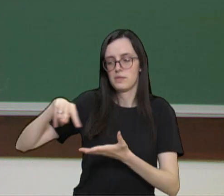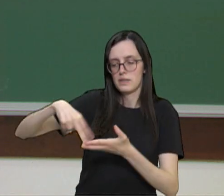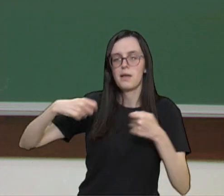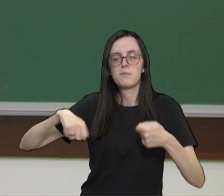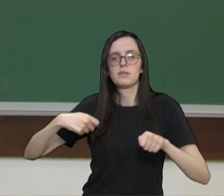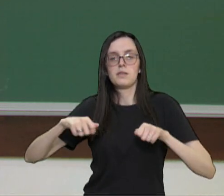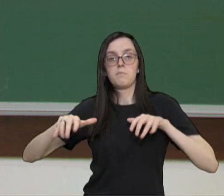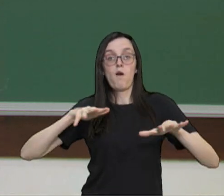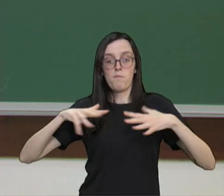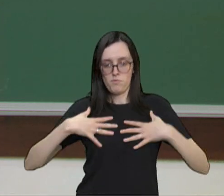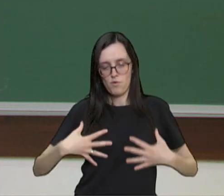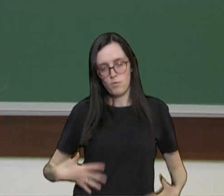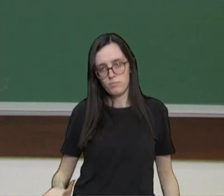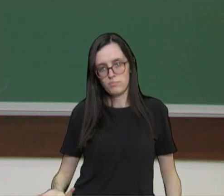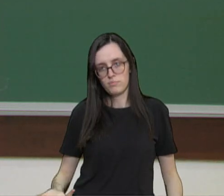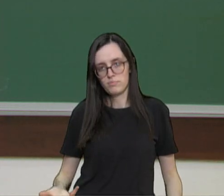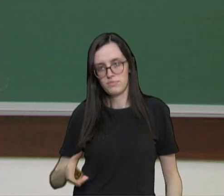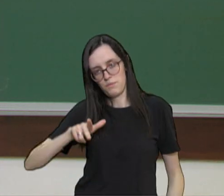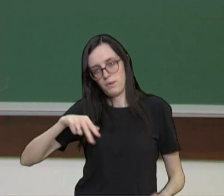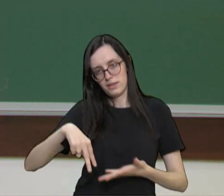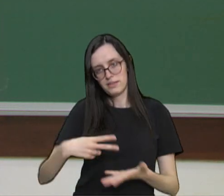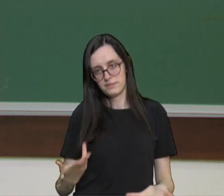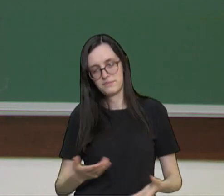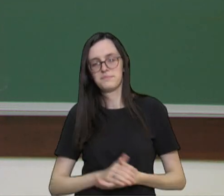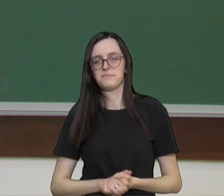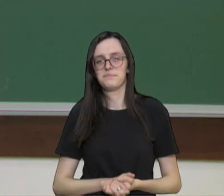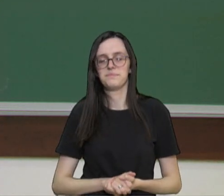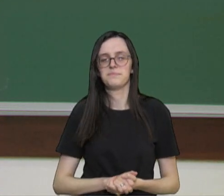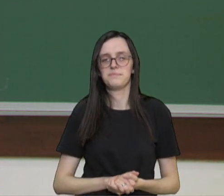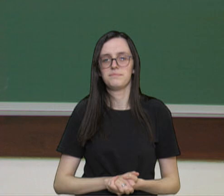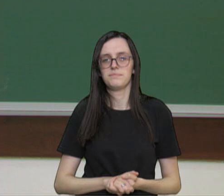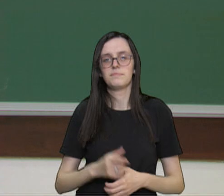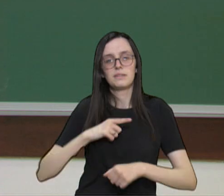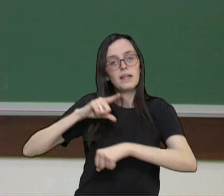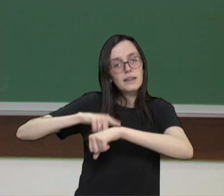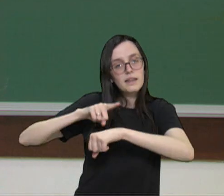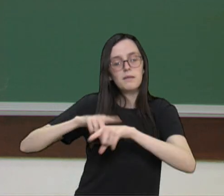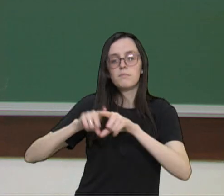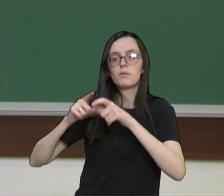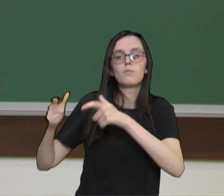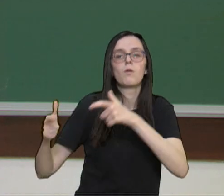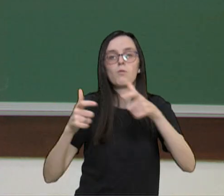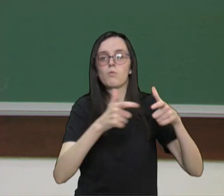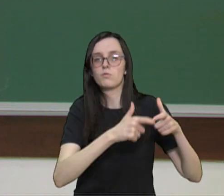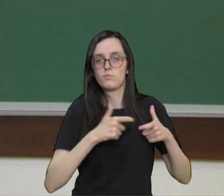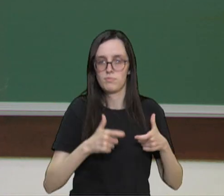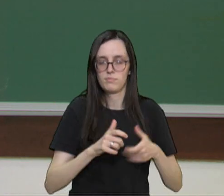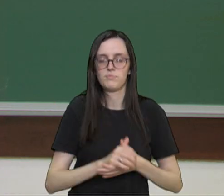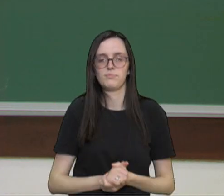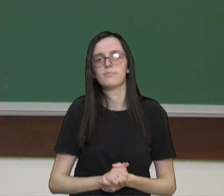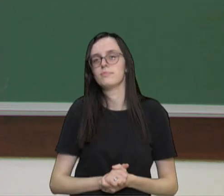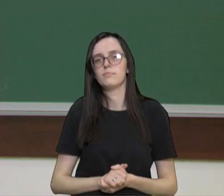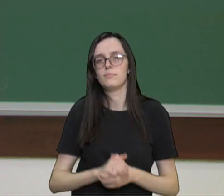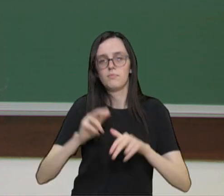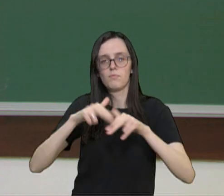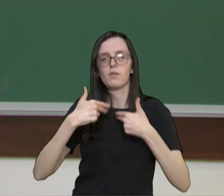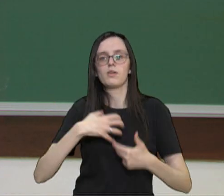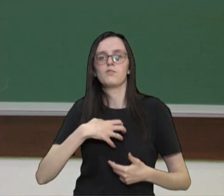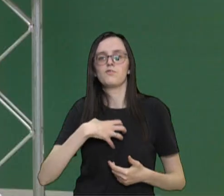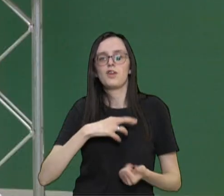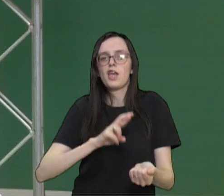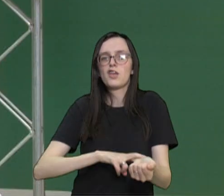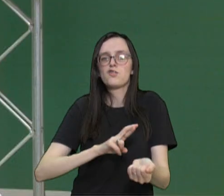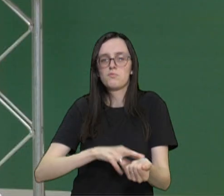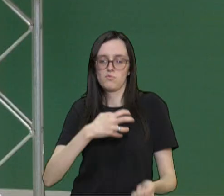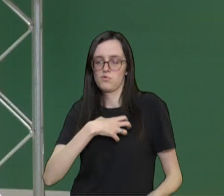movimento corporal, porque senão não é dança, né? Tempo e espaço. Por causa do ritmo, né? E essas